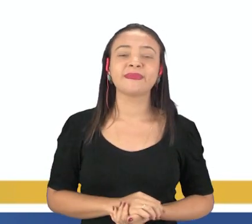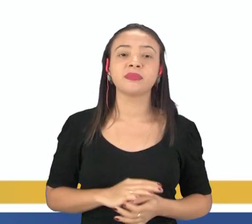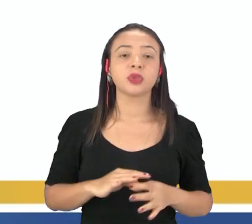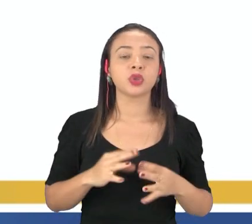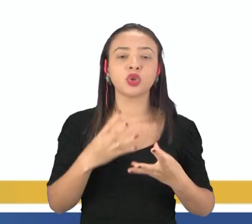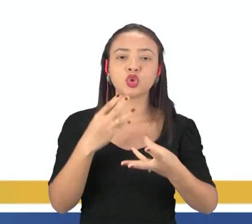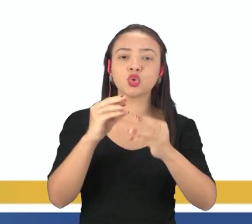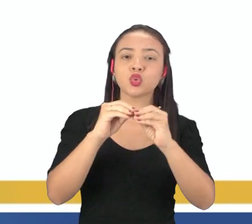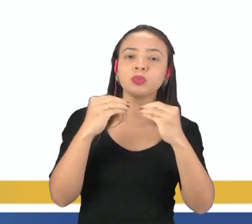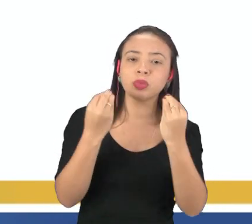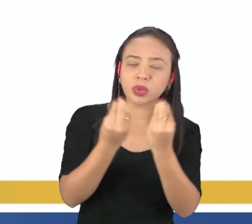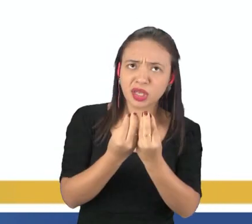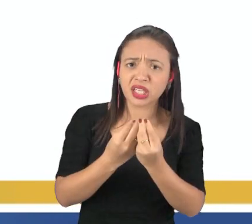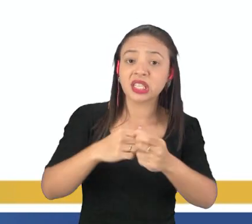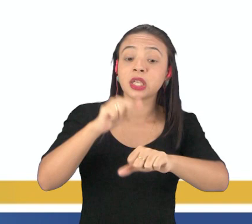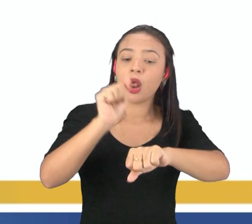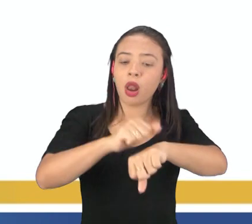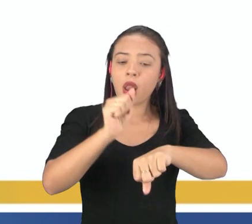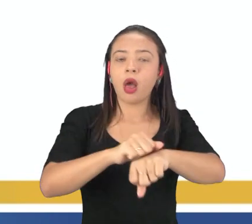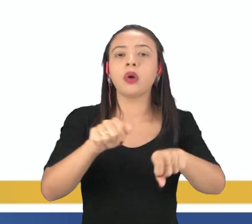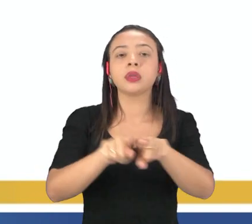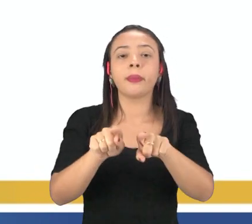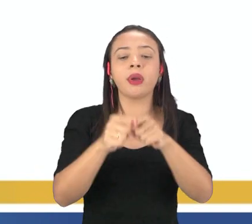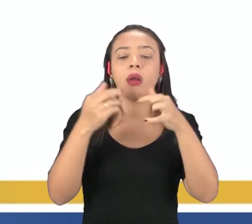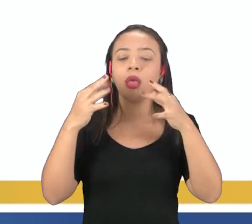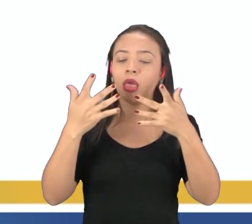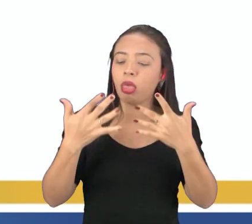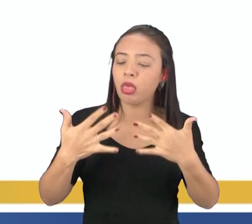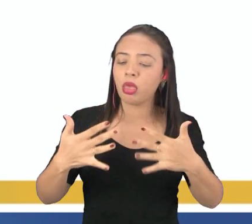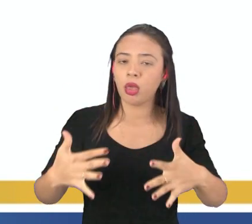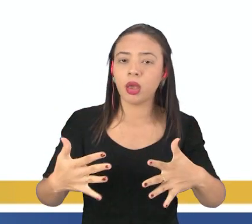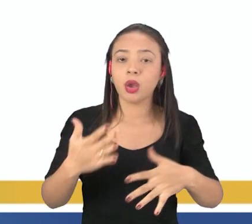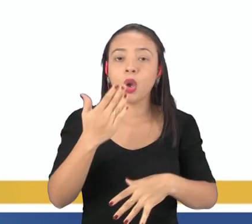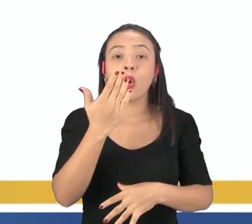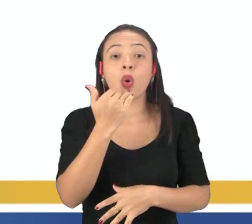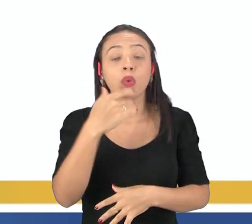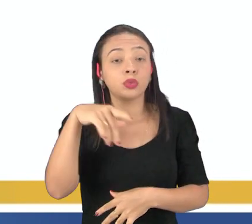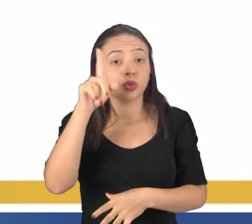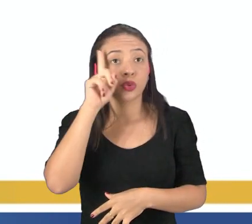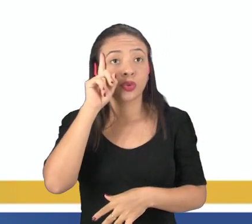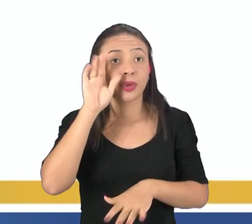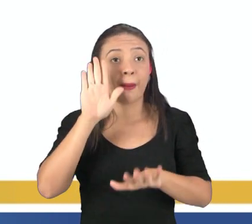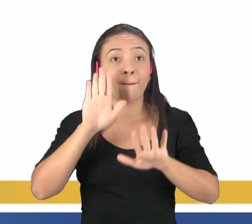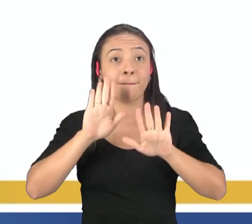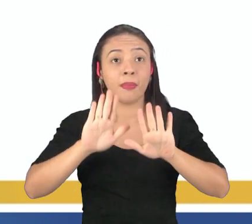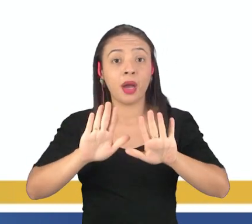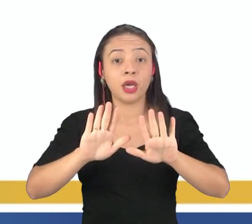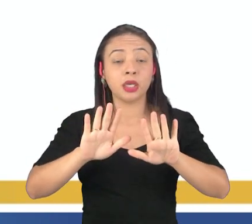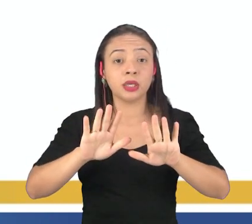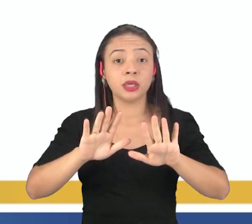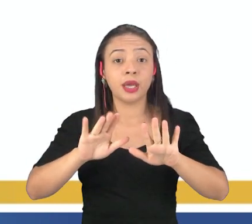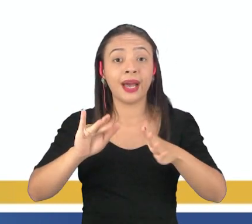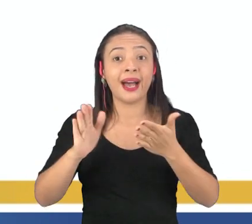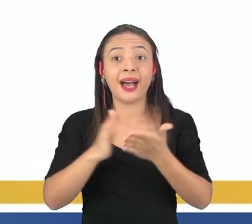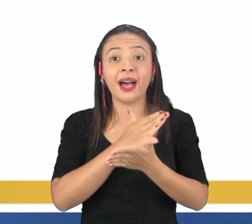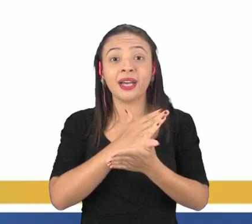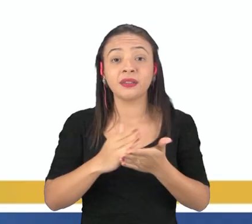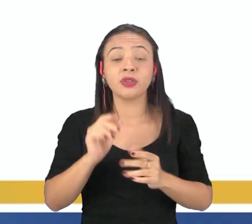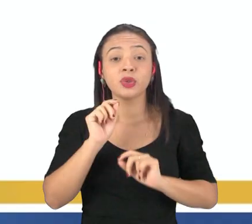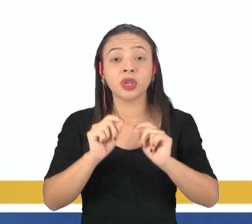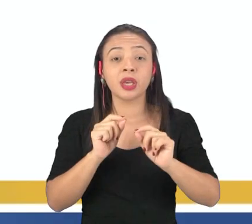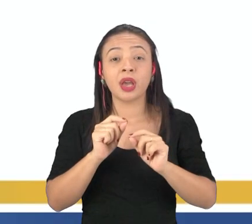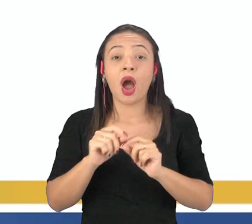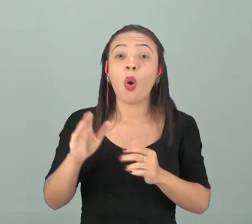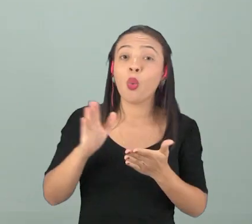refeição. São as substâncias sólidas ou líquidas que eu vou ingerir ao longo do meu dia. Só que nem tudo que eu ofereço na